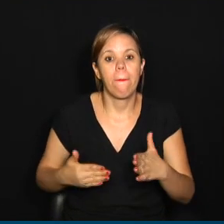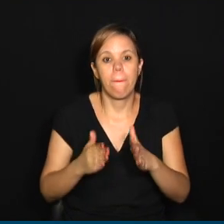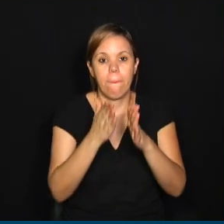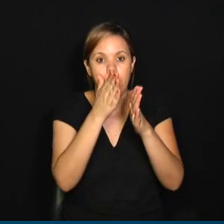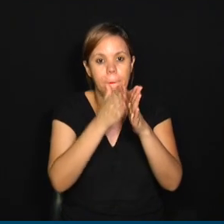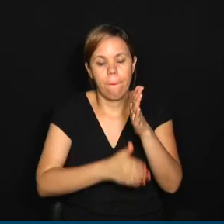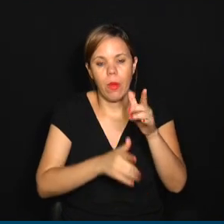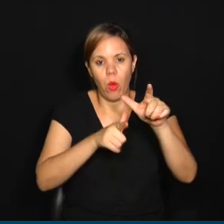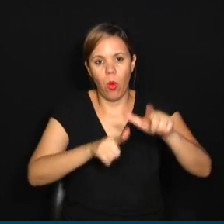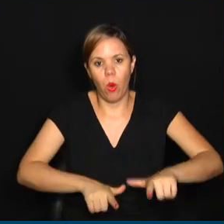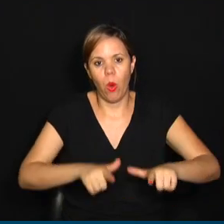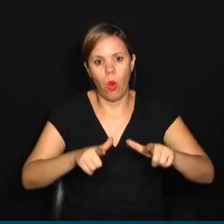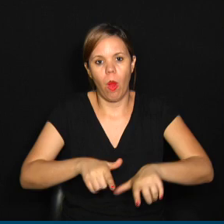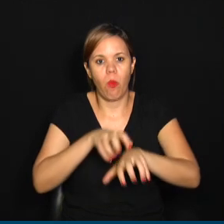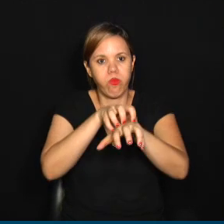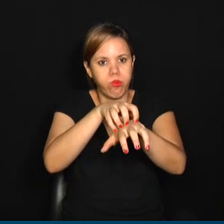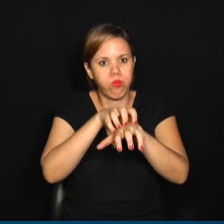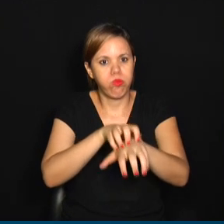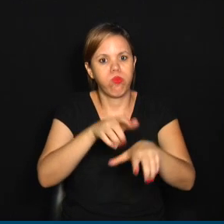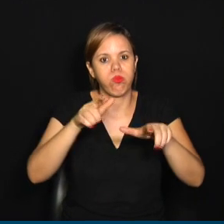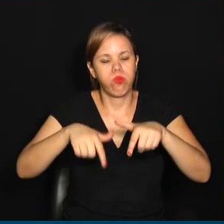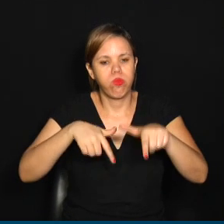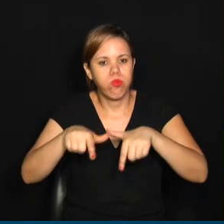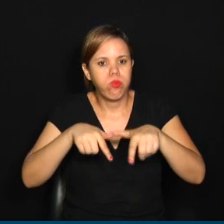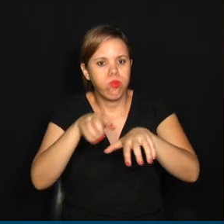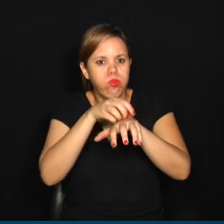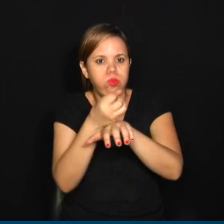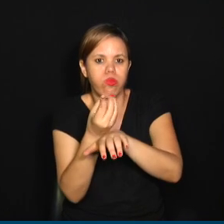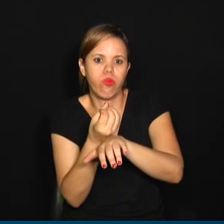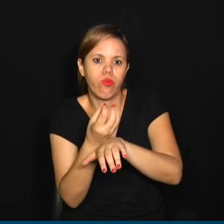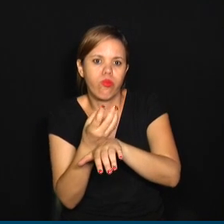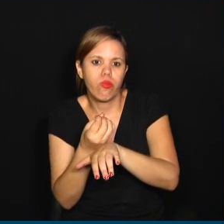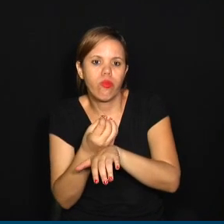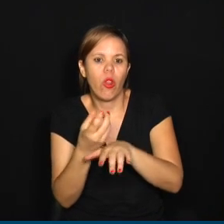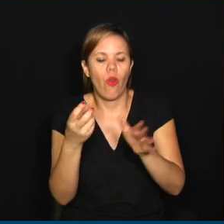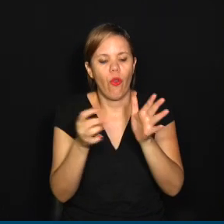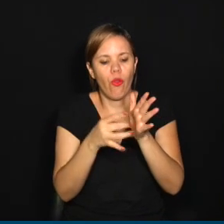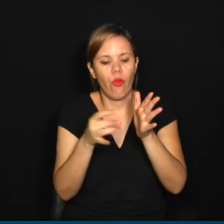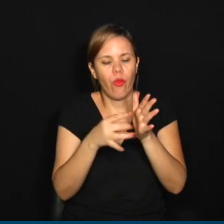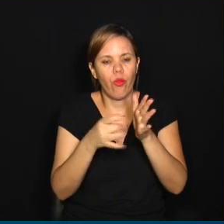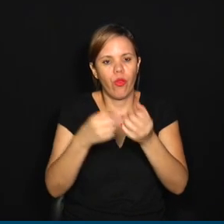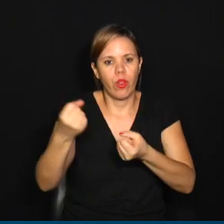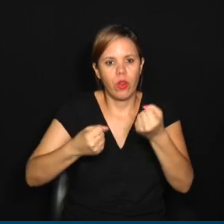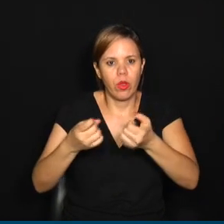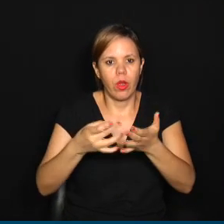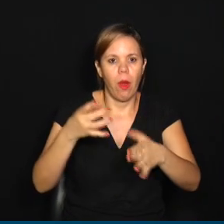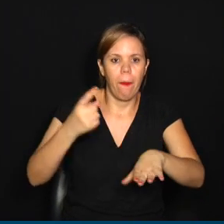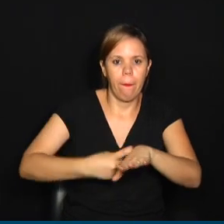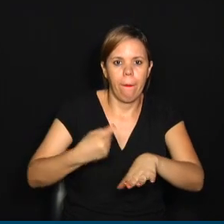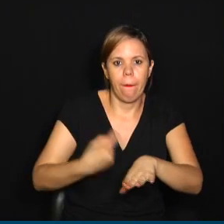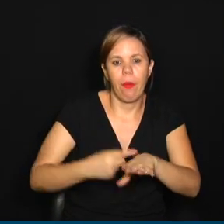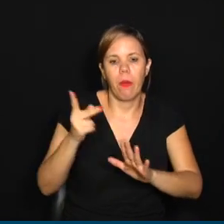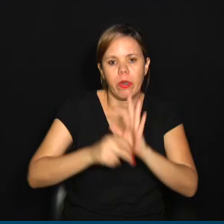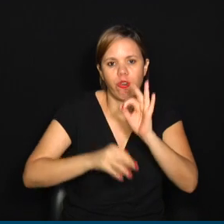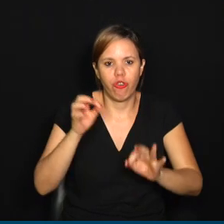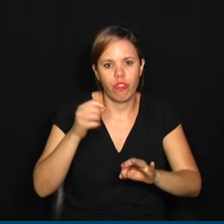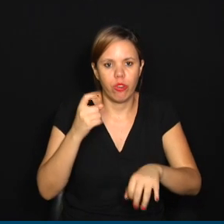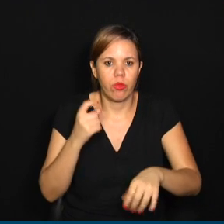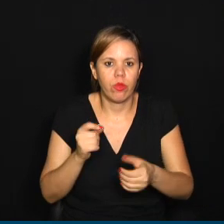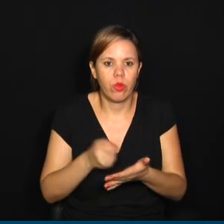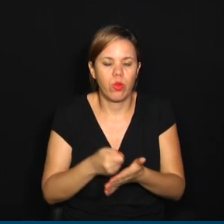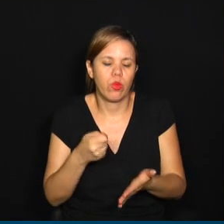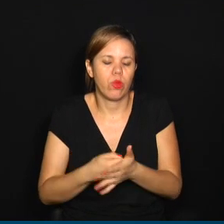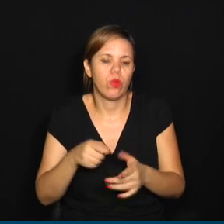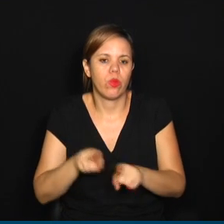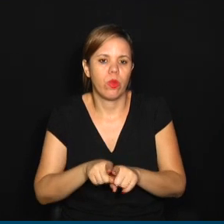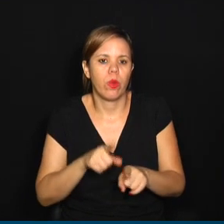nas viaturas de emprego tático e de patrulhamento padrão da Guarda Municipal de Campinas. O projeto determina que, através de